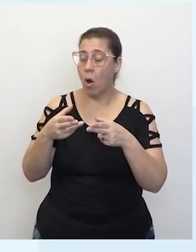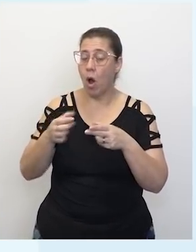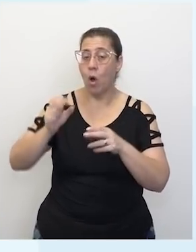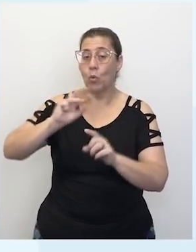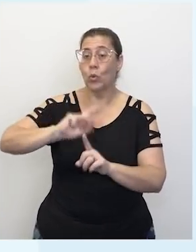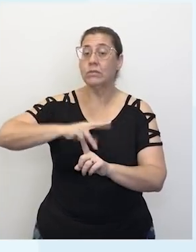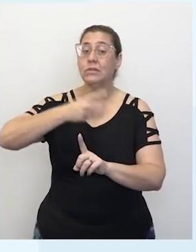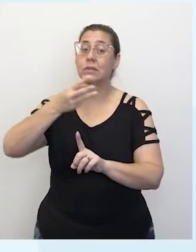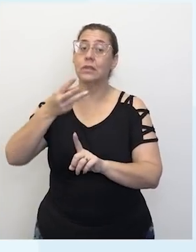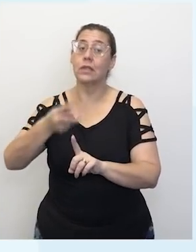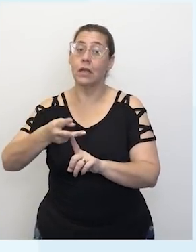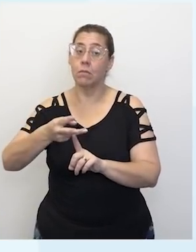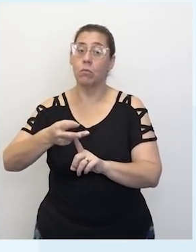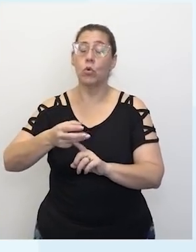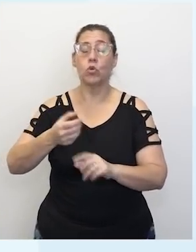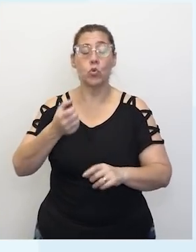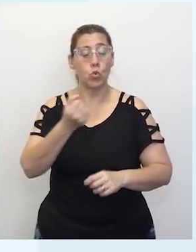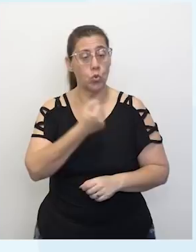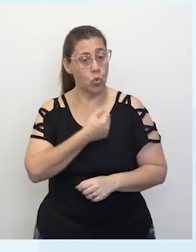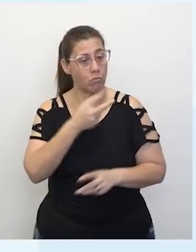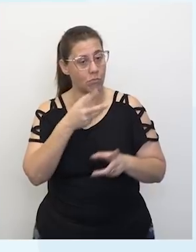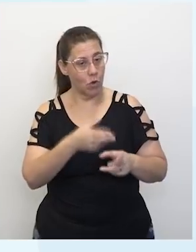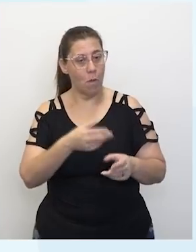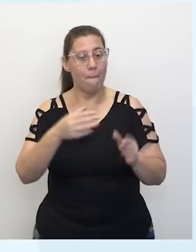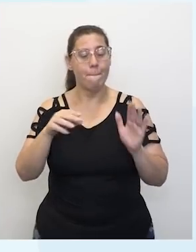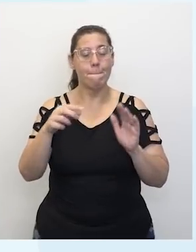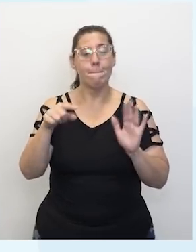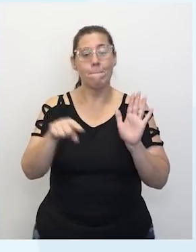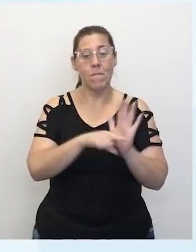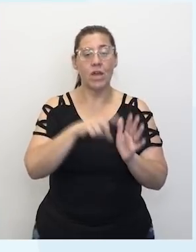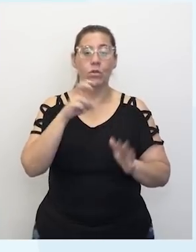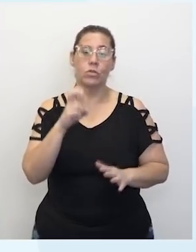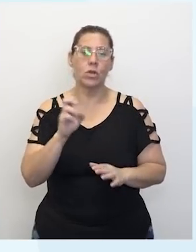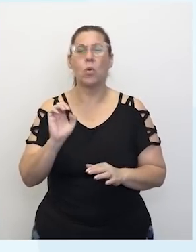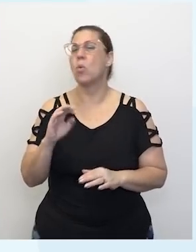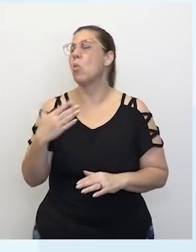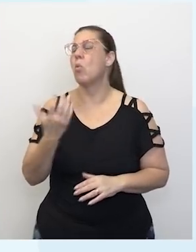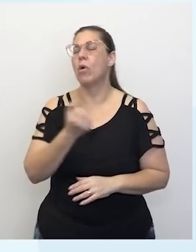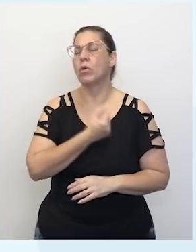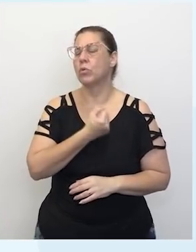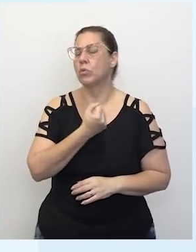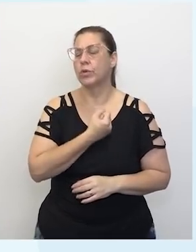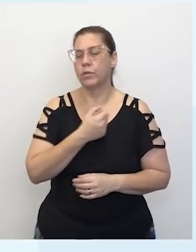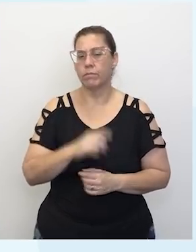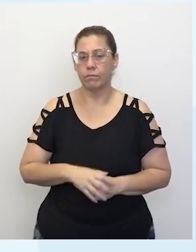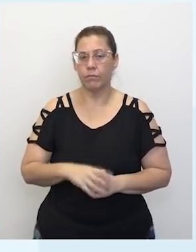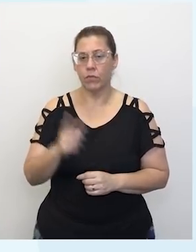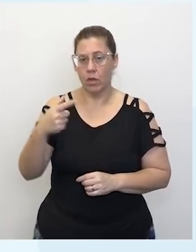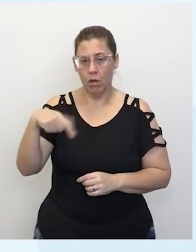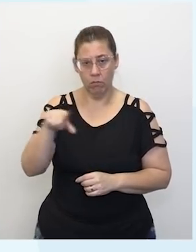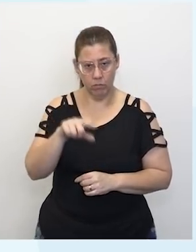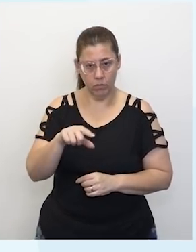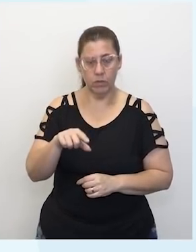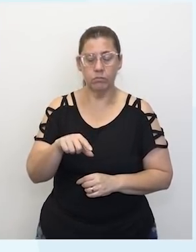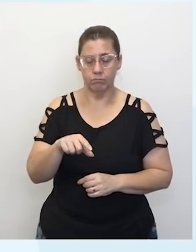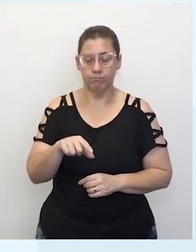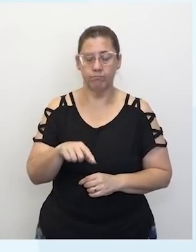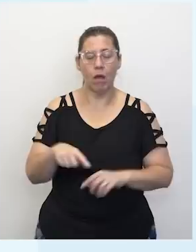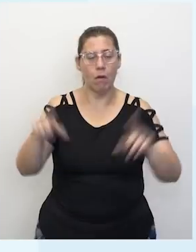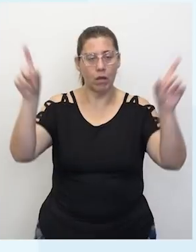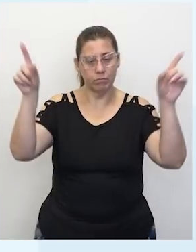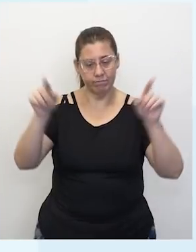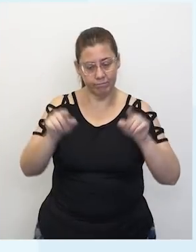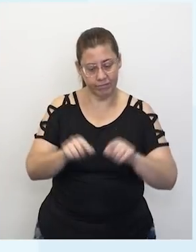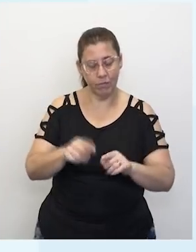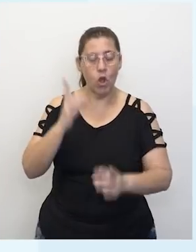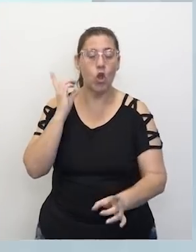ao triplo desse número menos 5. Quero saber quem é esse número. Vocês coloquem a expressão algébrica e tentem achar